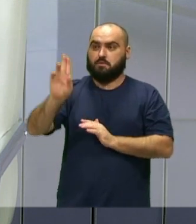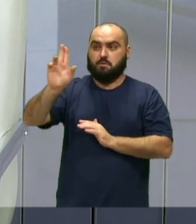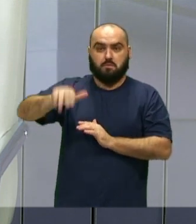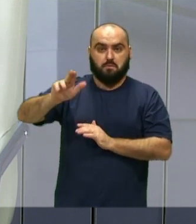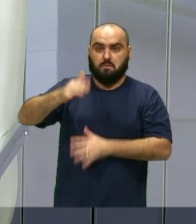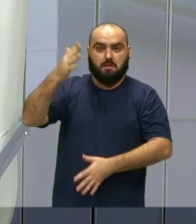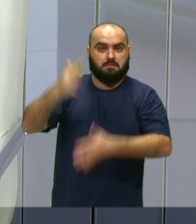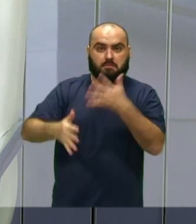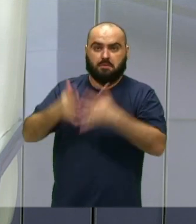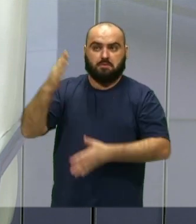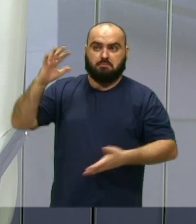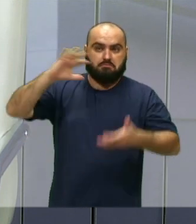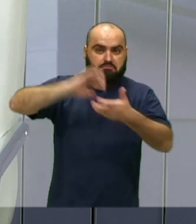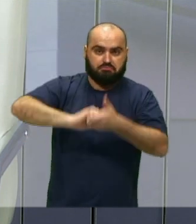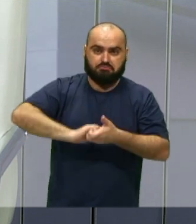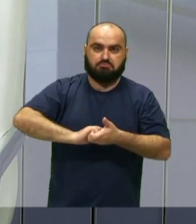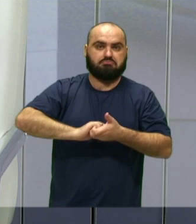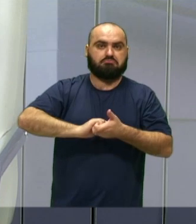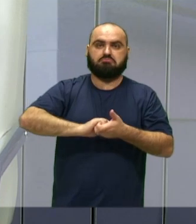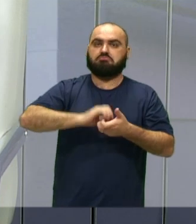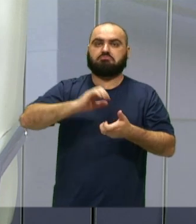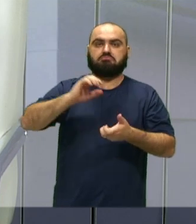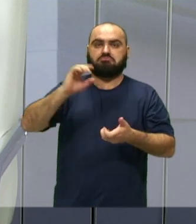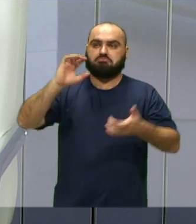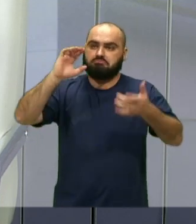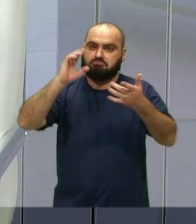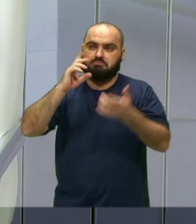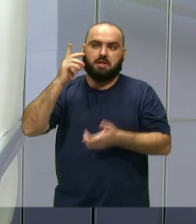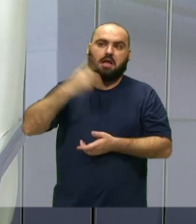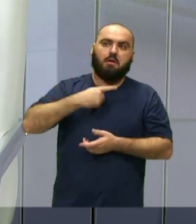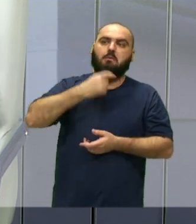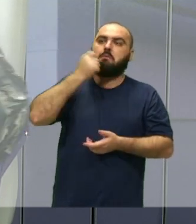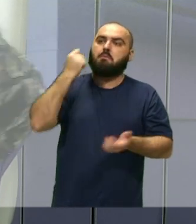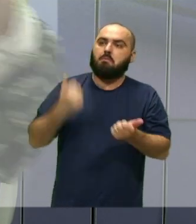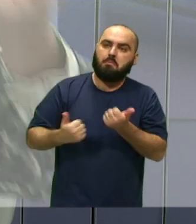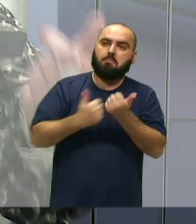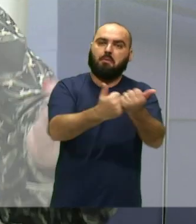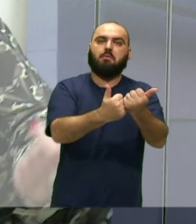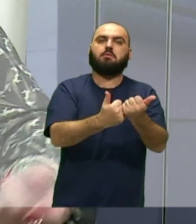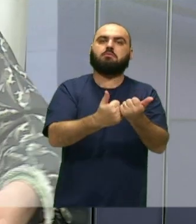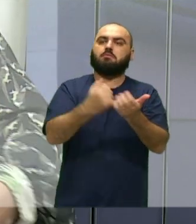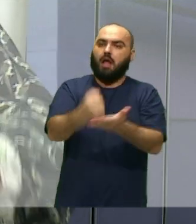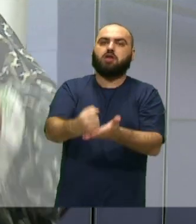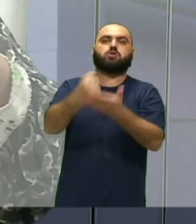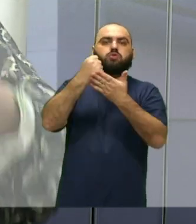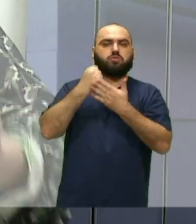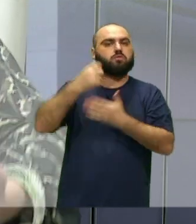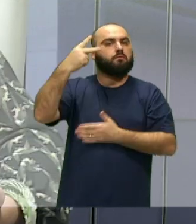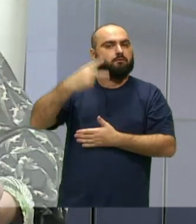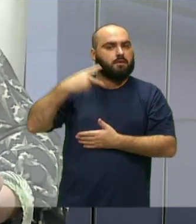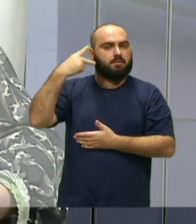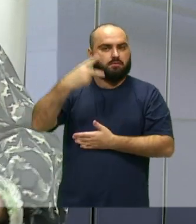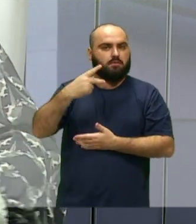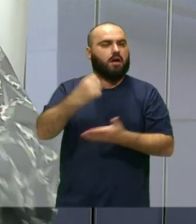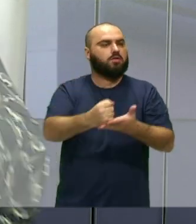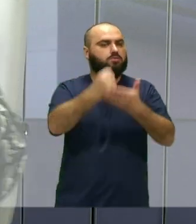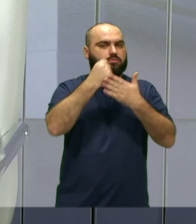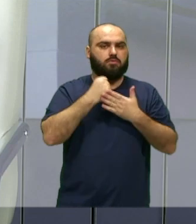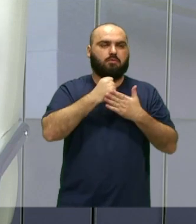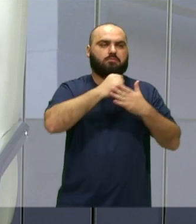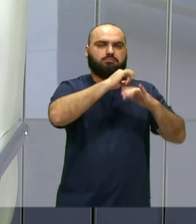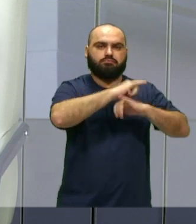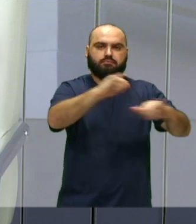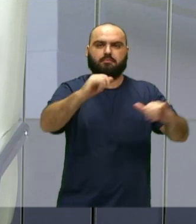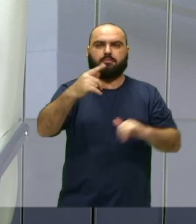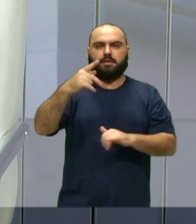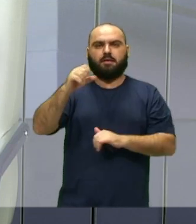para fazer as alianças, para fazer as coligações, para dizer quem eu apoio e quem não apoio, colaborou com nossos vereadores, me ajudou nas minhas campanhas. Tem o